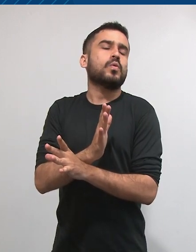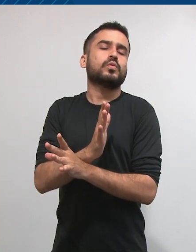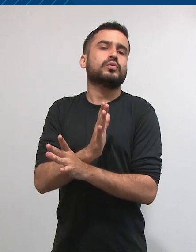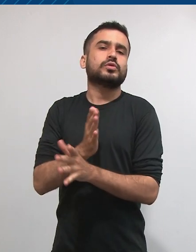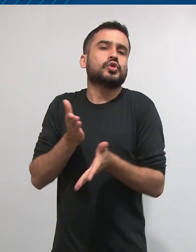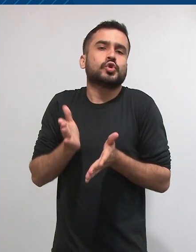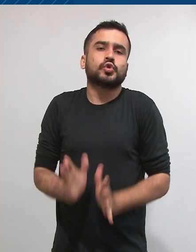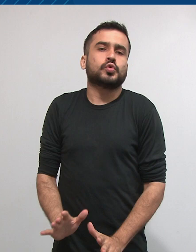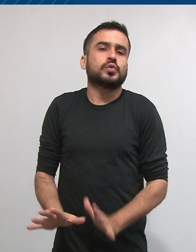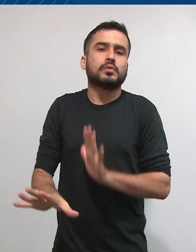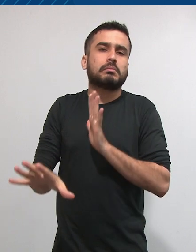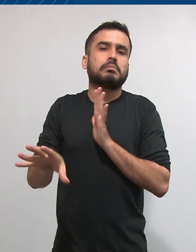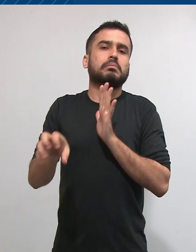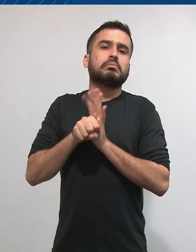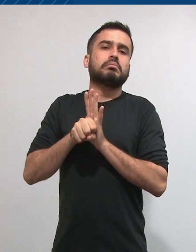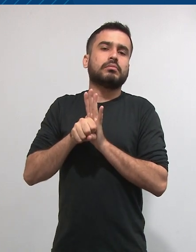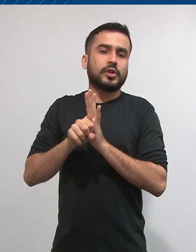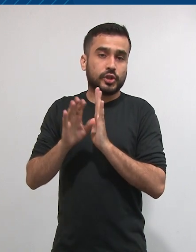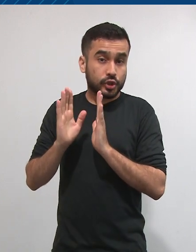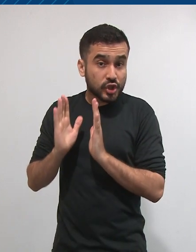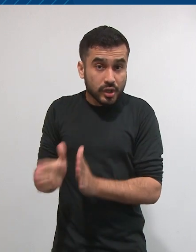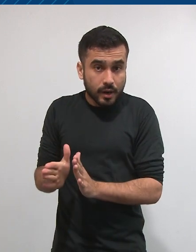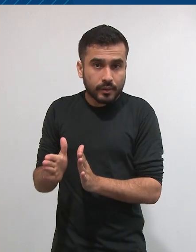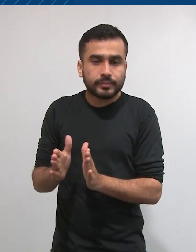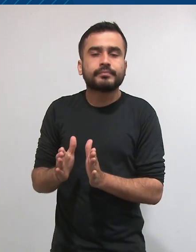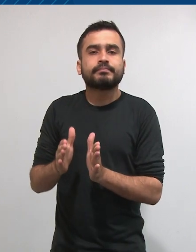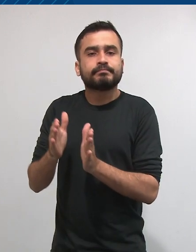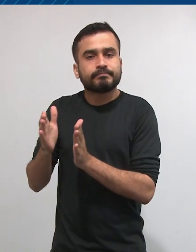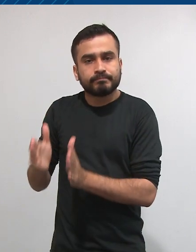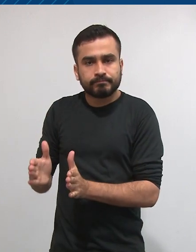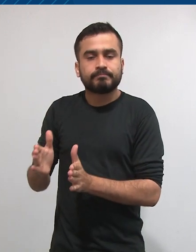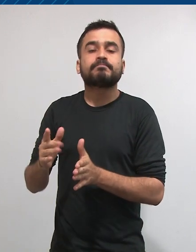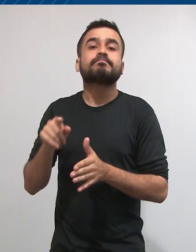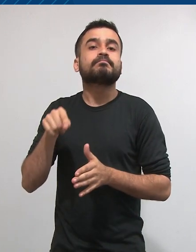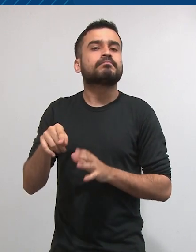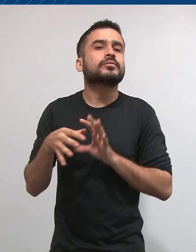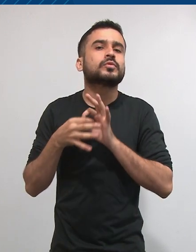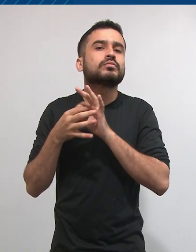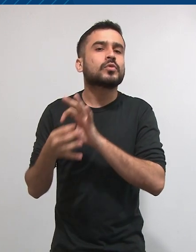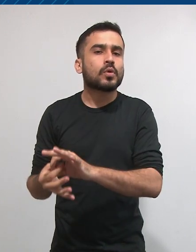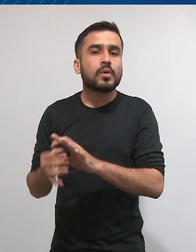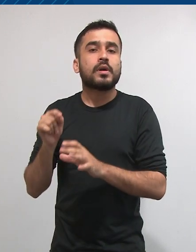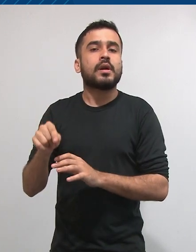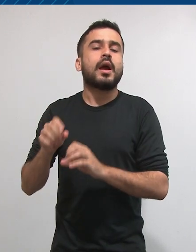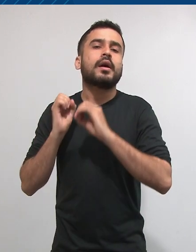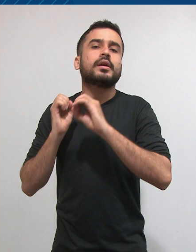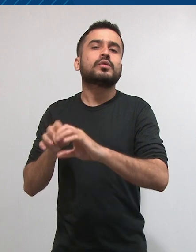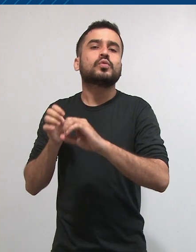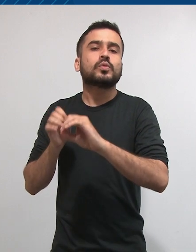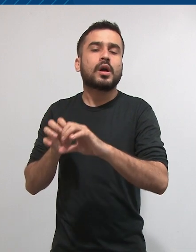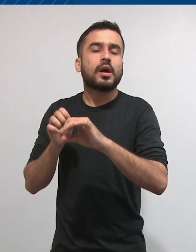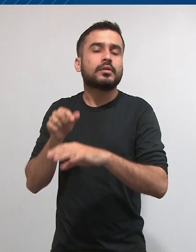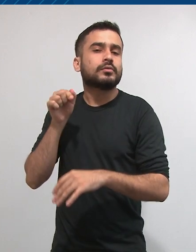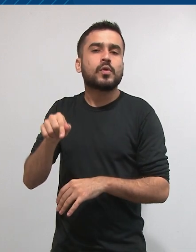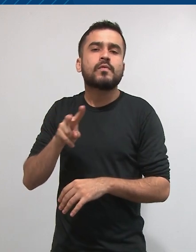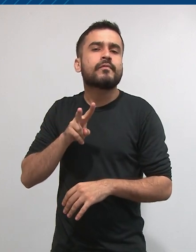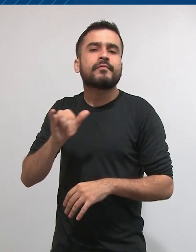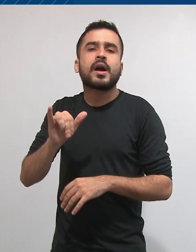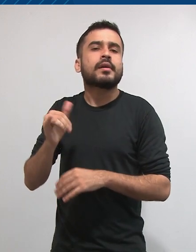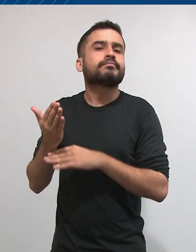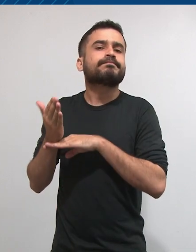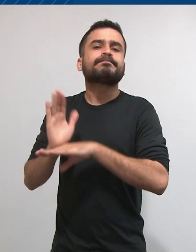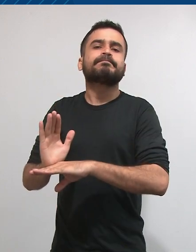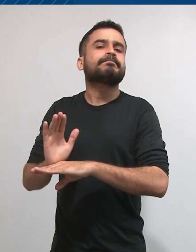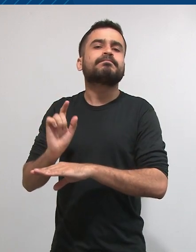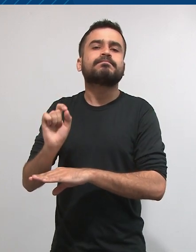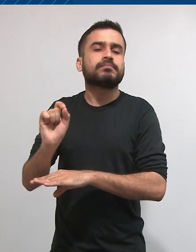já nasceram com você. Ok? Então, nessa situação, a educação ela vai